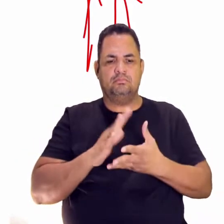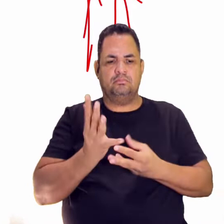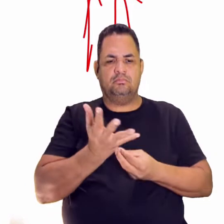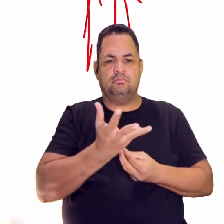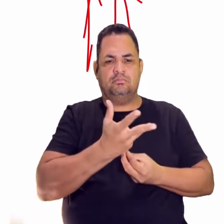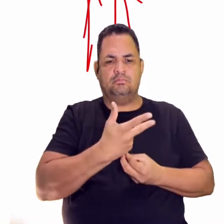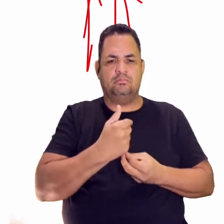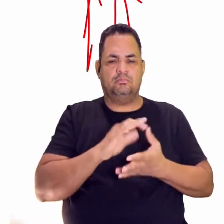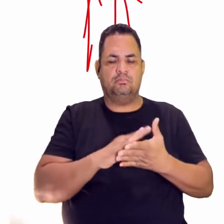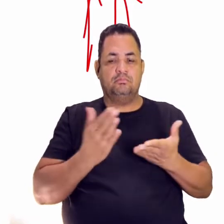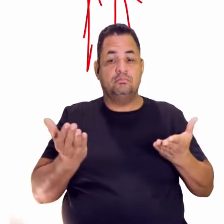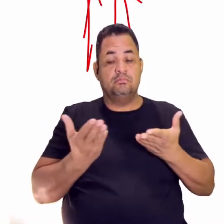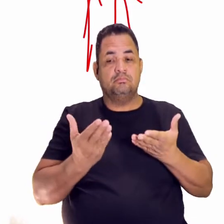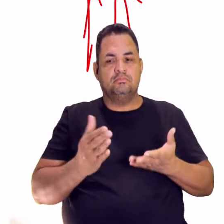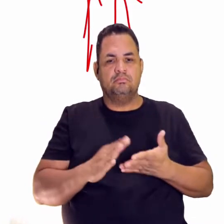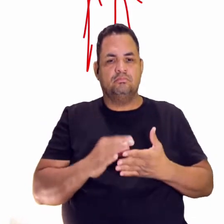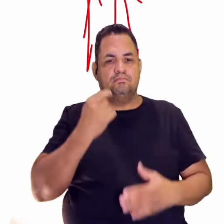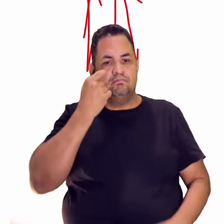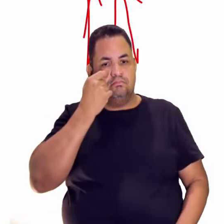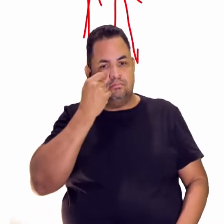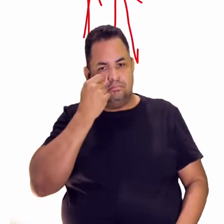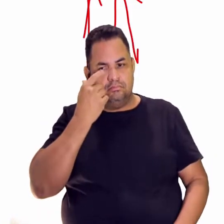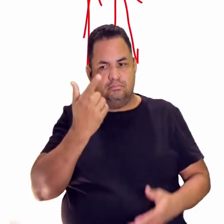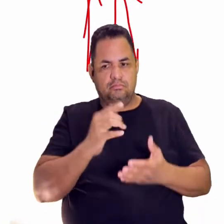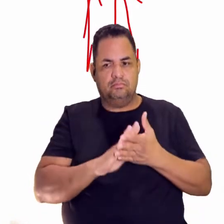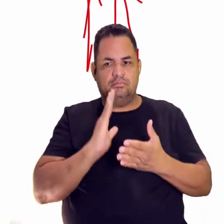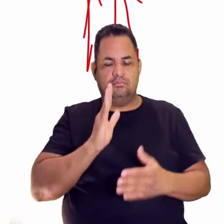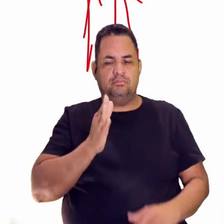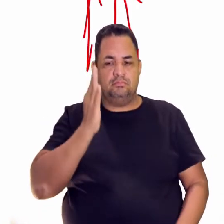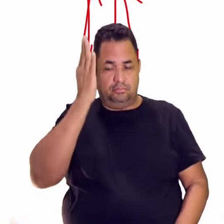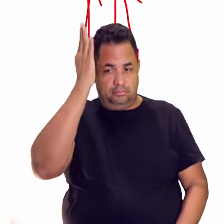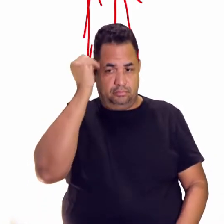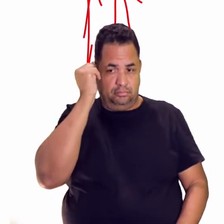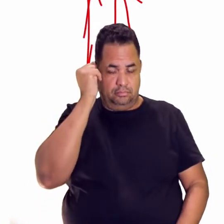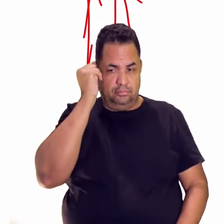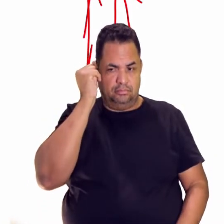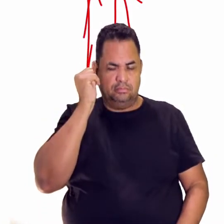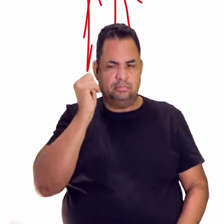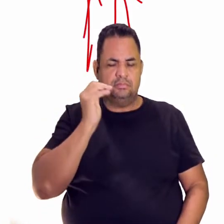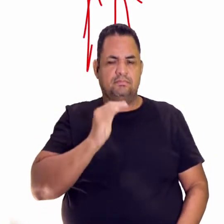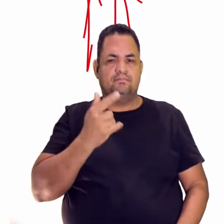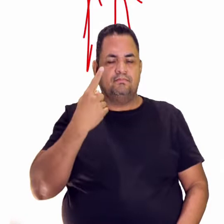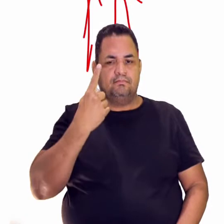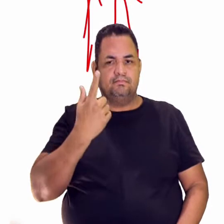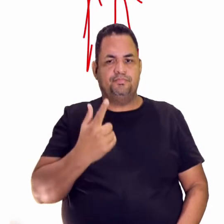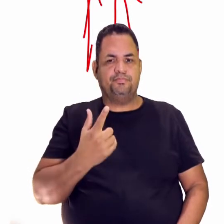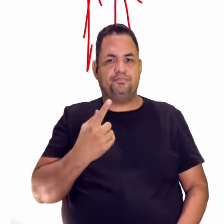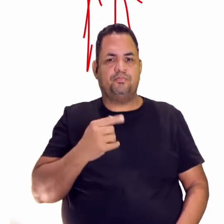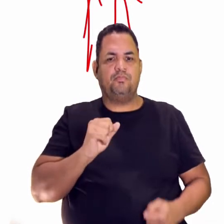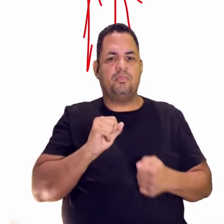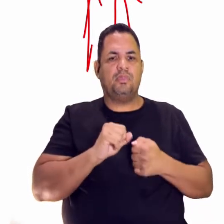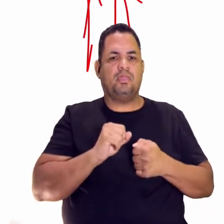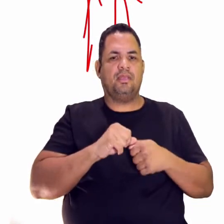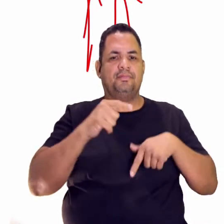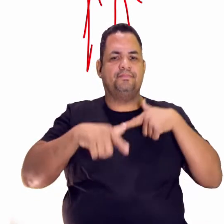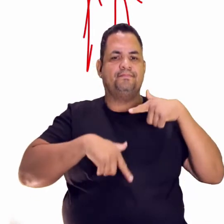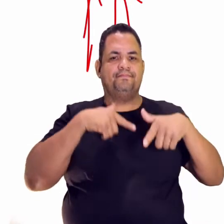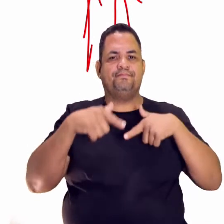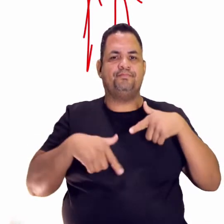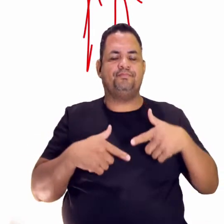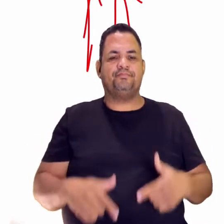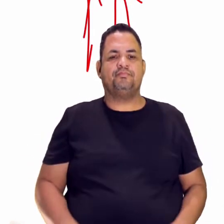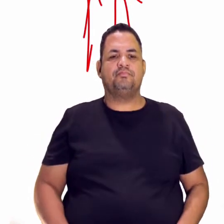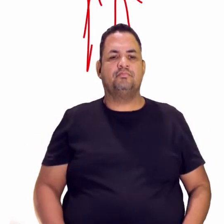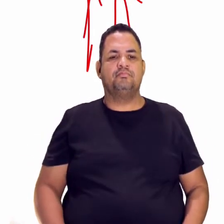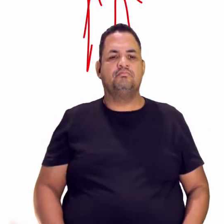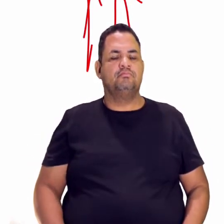artes ao vivo, assim, e a gente sabe que você está ali, você está exercendo o trabalho, e